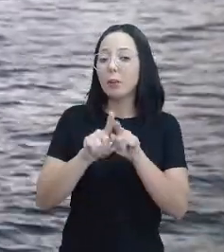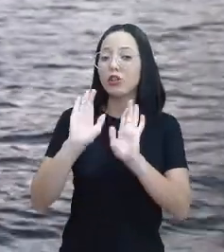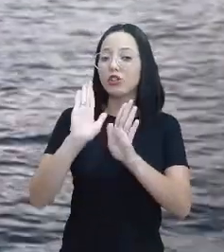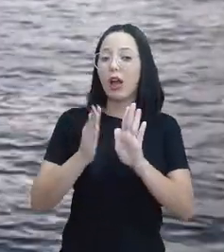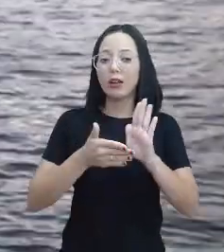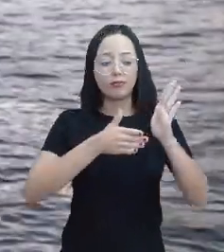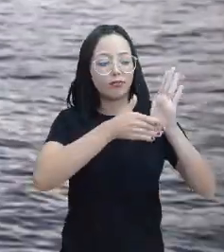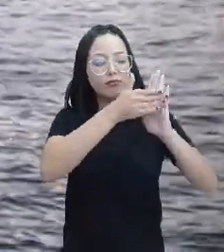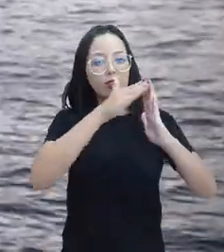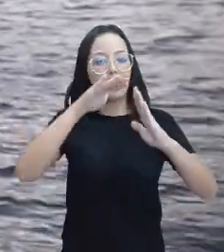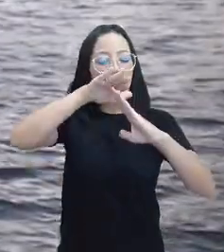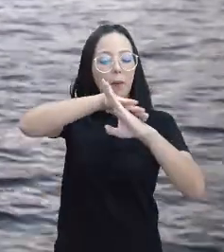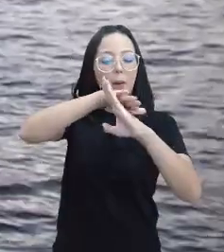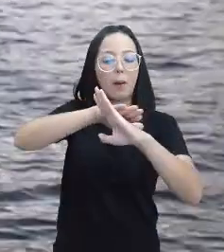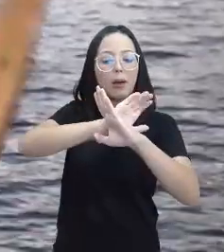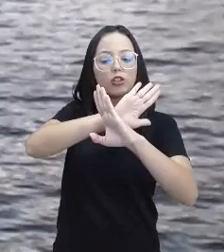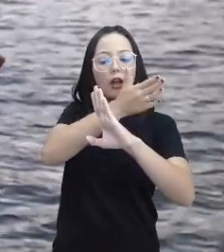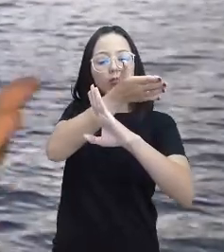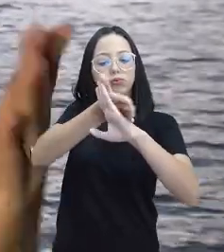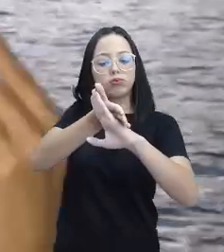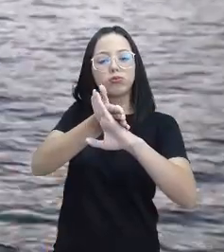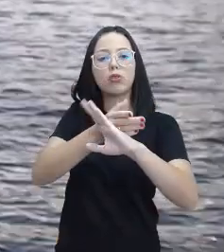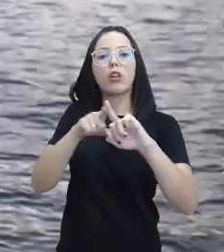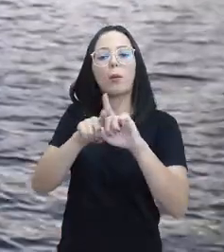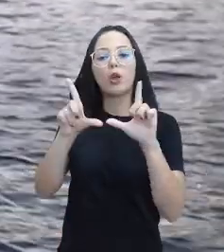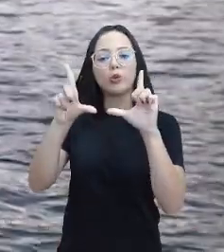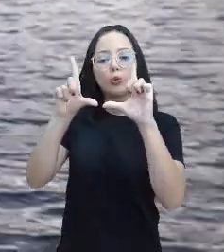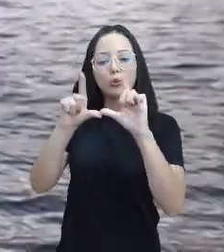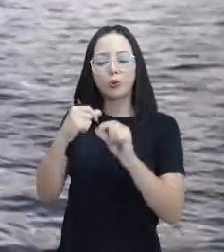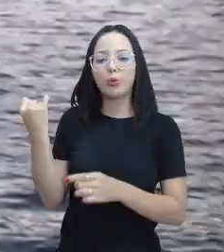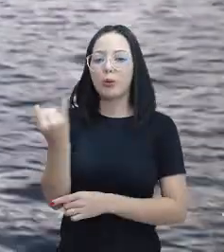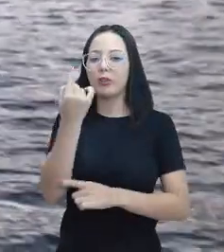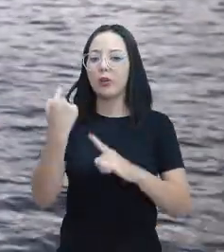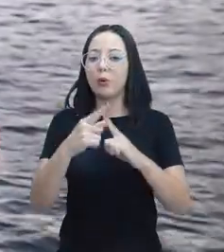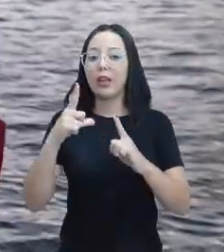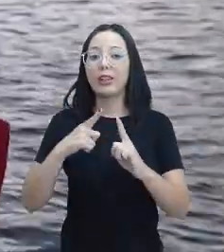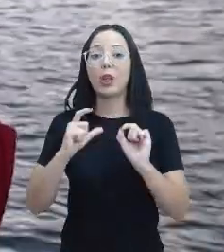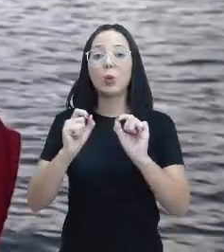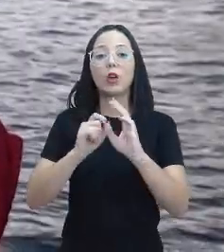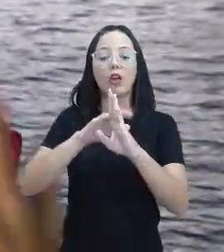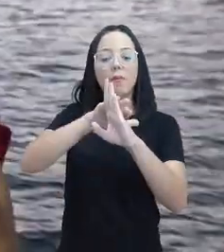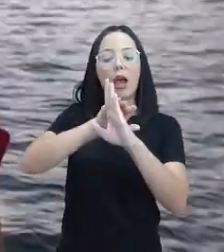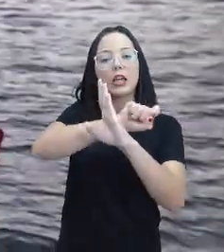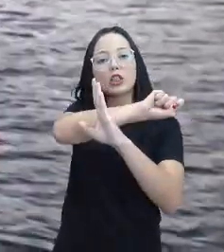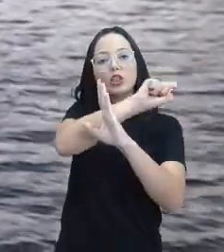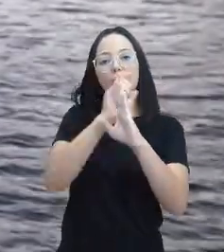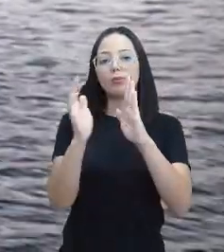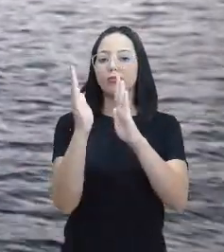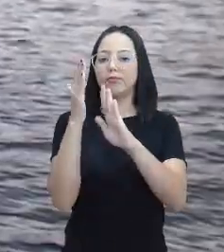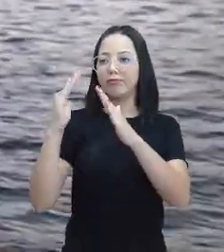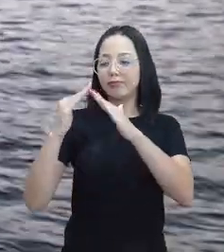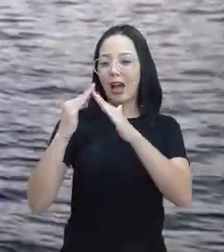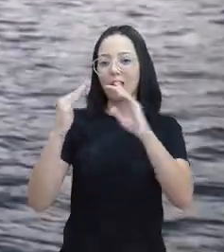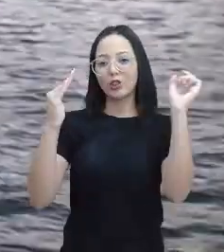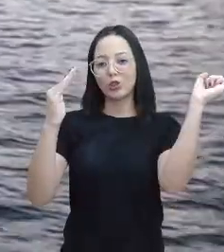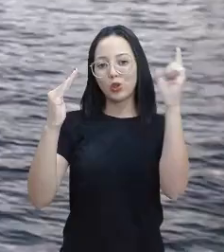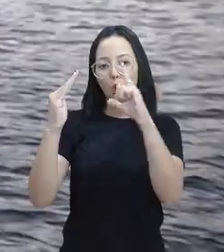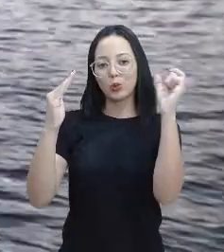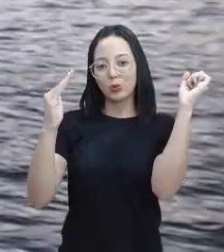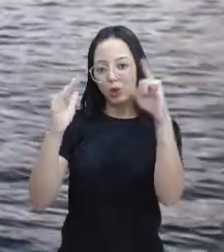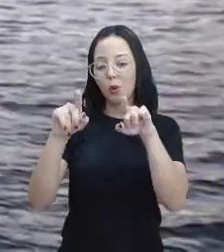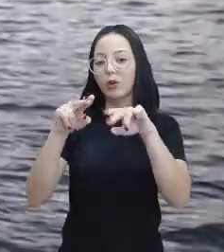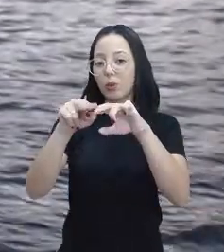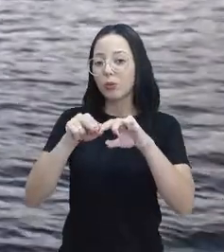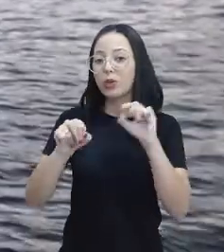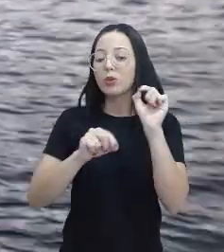no seu teto, o que gera uma economia tremenda, porque a gente tem sol demais. Então, essa iluminação, esse aquecimento,